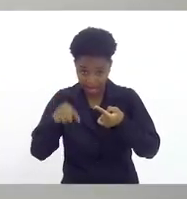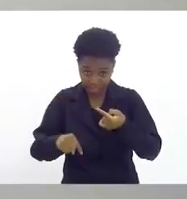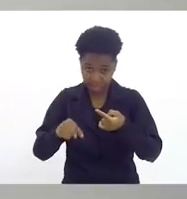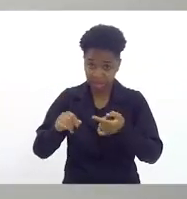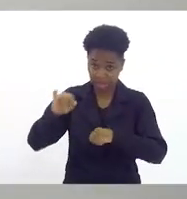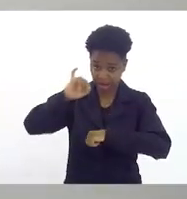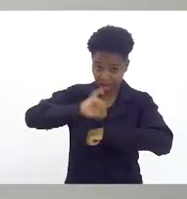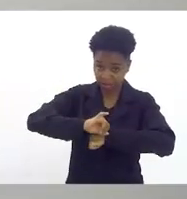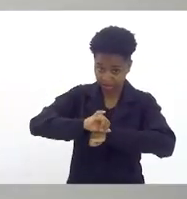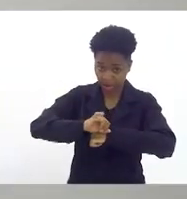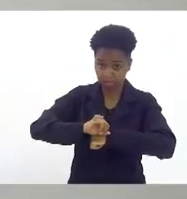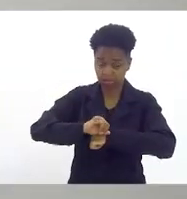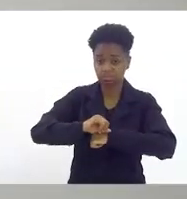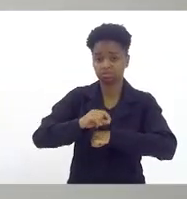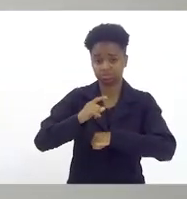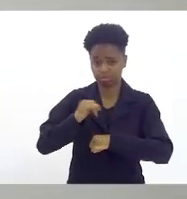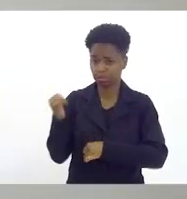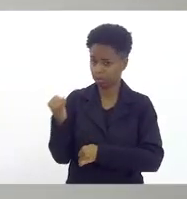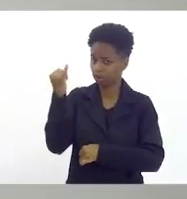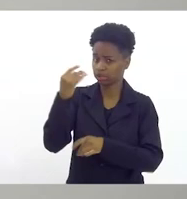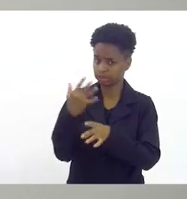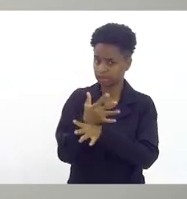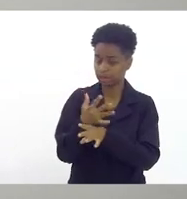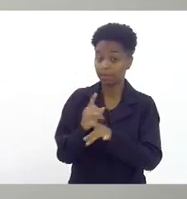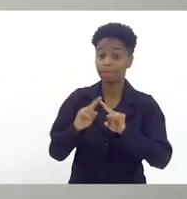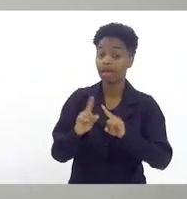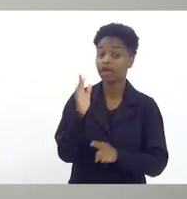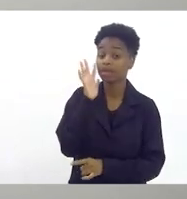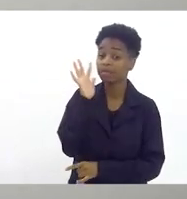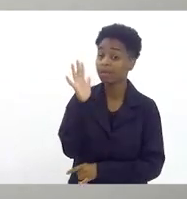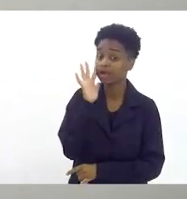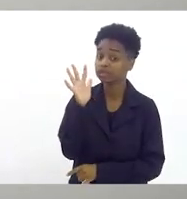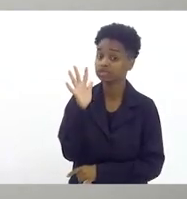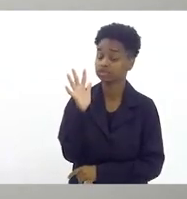capital a importância da cidade imagina